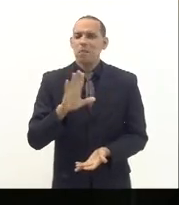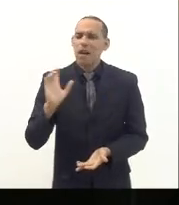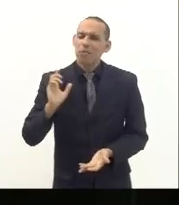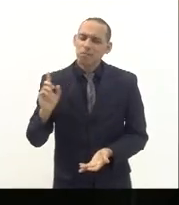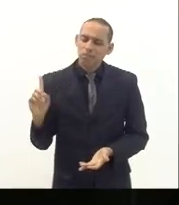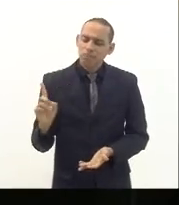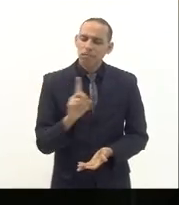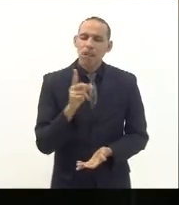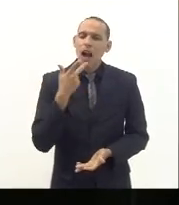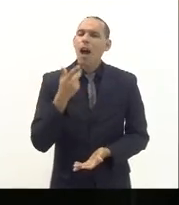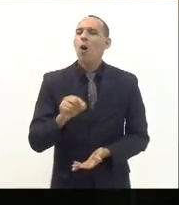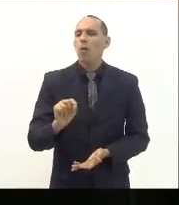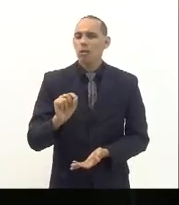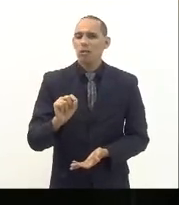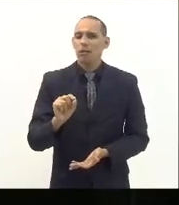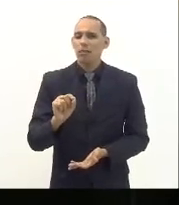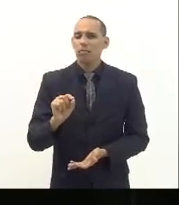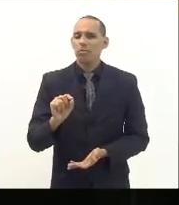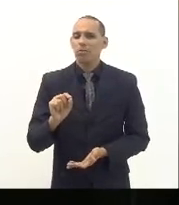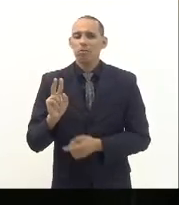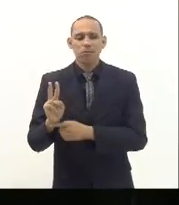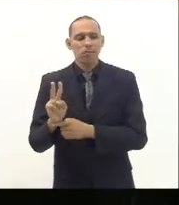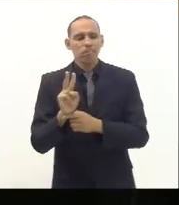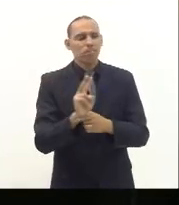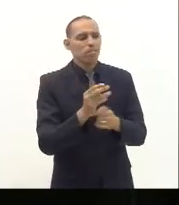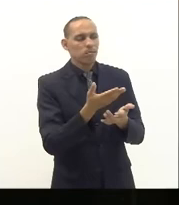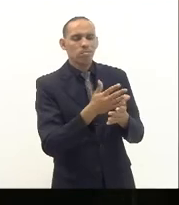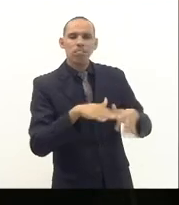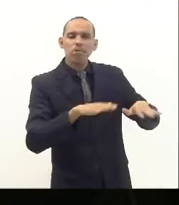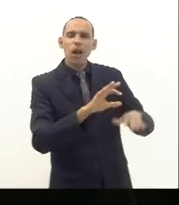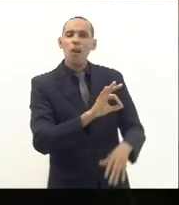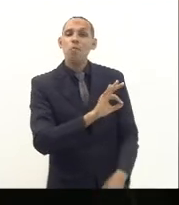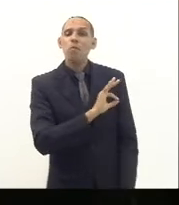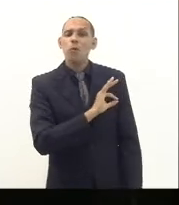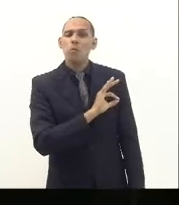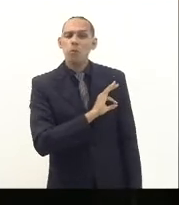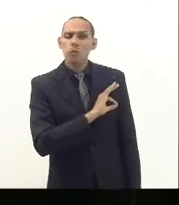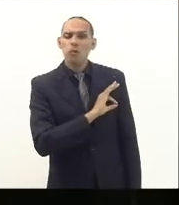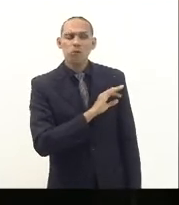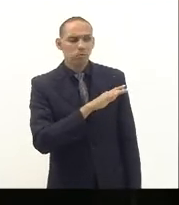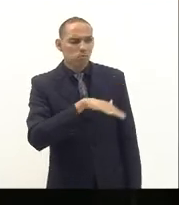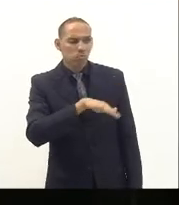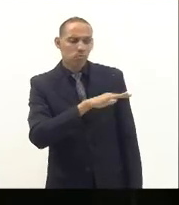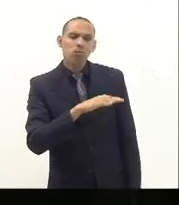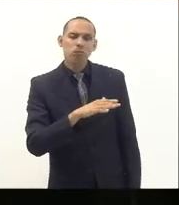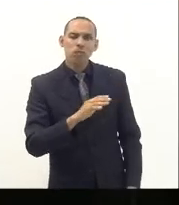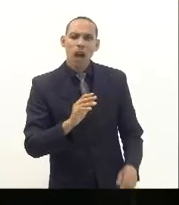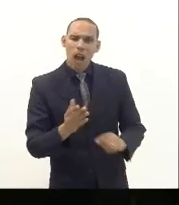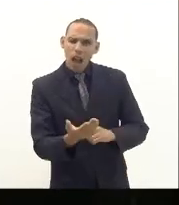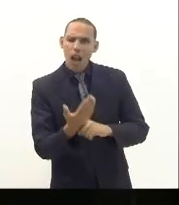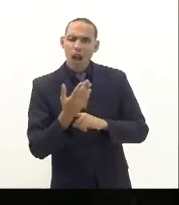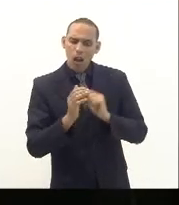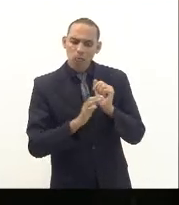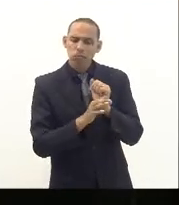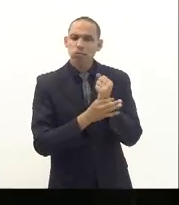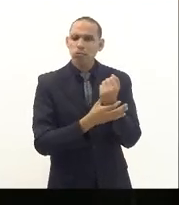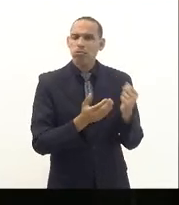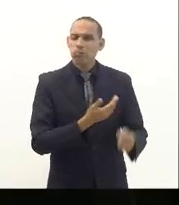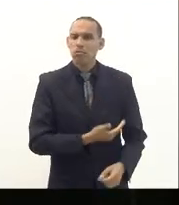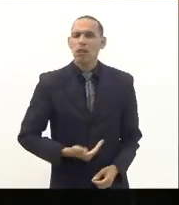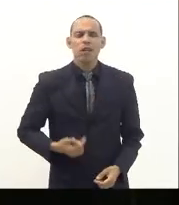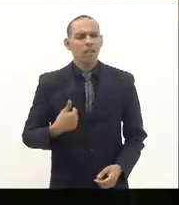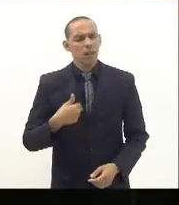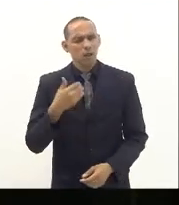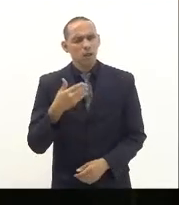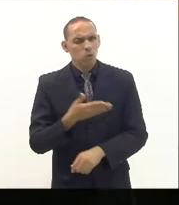falar aqui nesse momento a favor do nossos policiais nossos agentes de Segurança Pública como eu costumo dizer